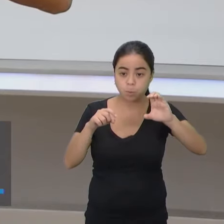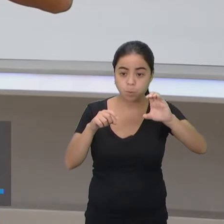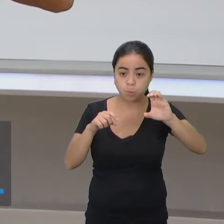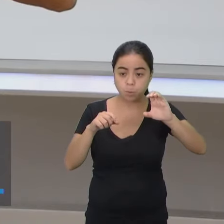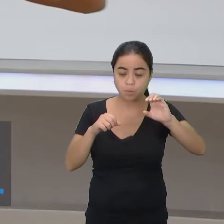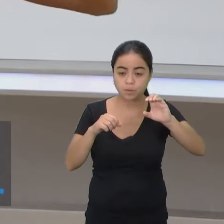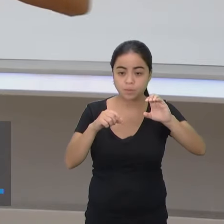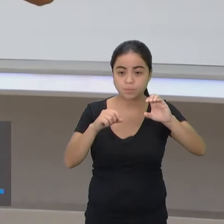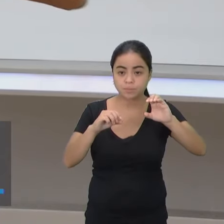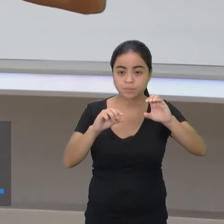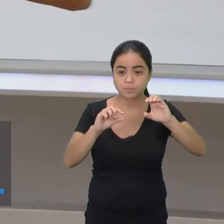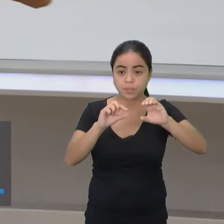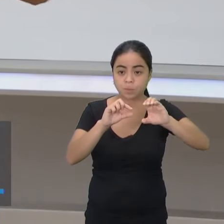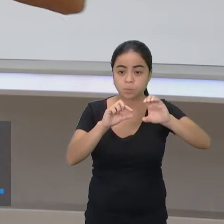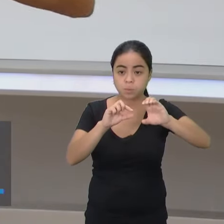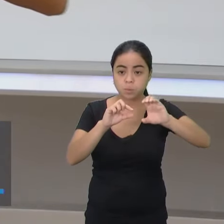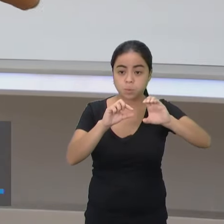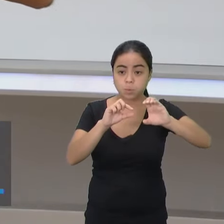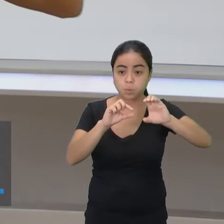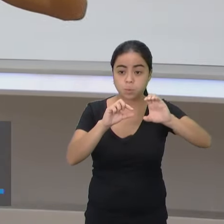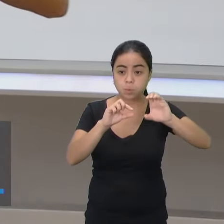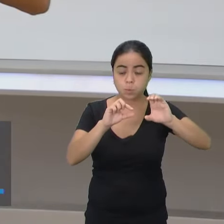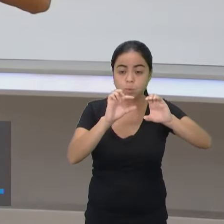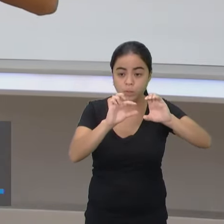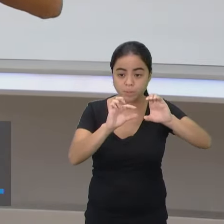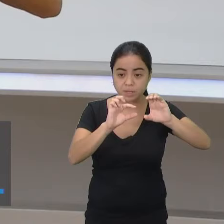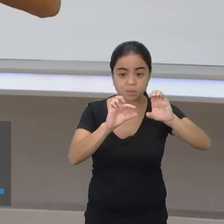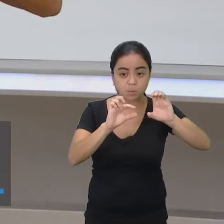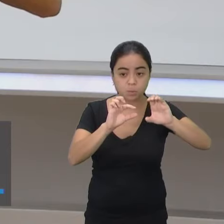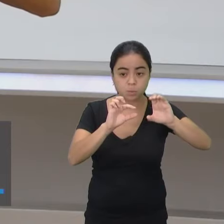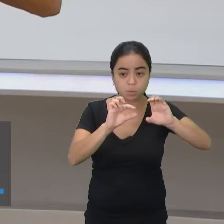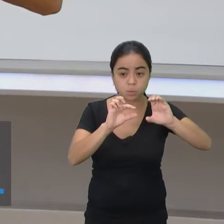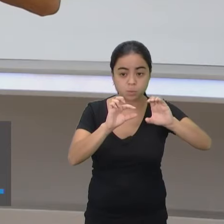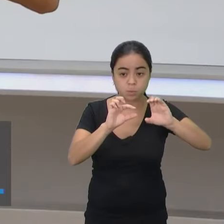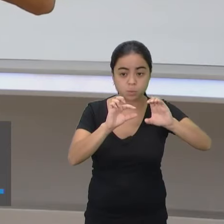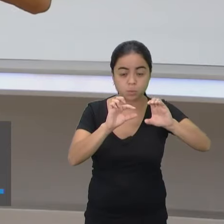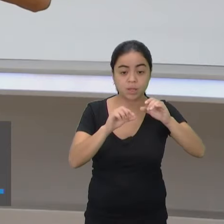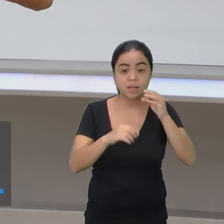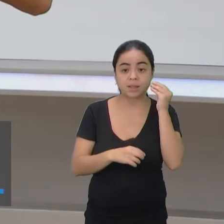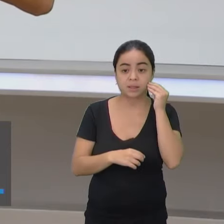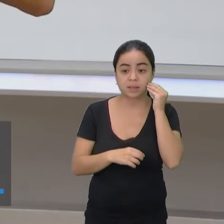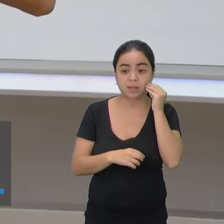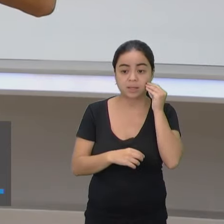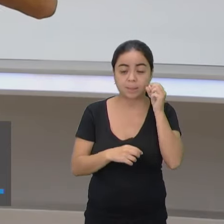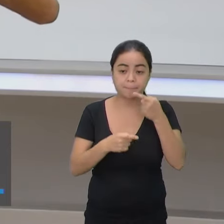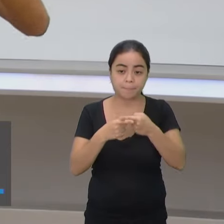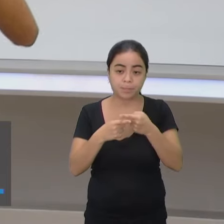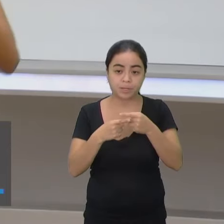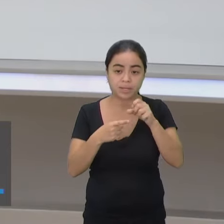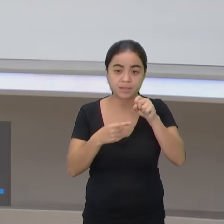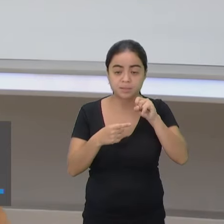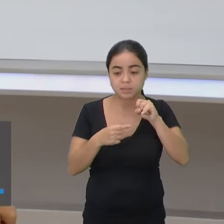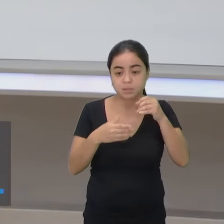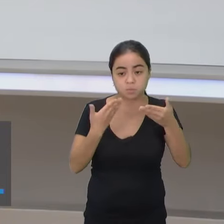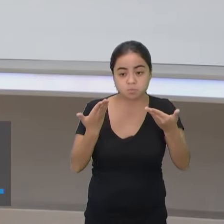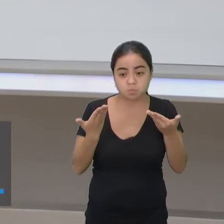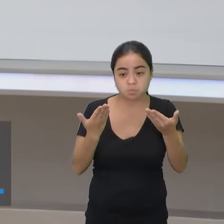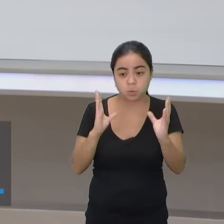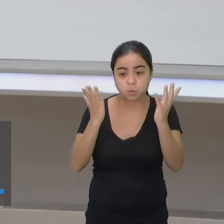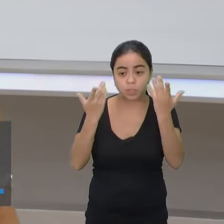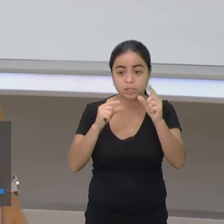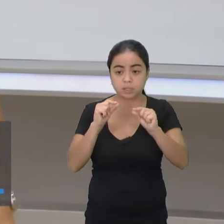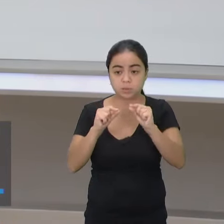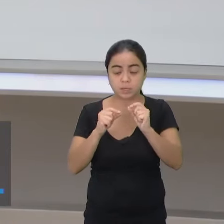tem aqui é uma bobina fixa e um ímã mexendo, um campo elétrico, um campo magnético. Se você fizer o contrário, o que acontece, tá